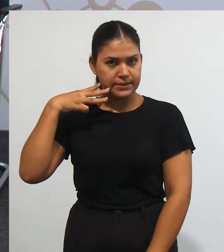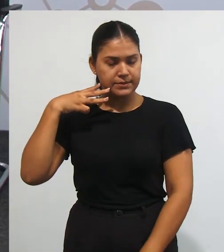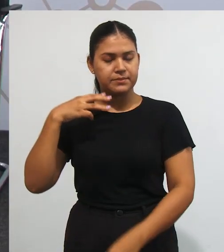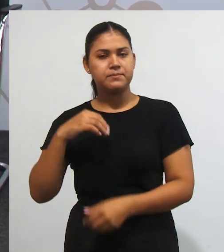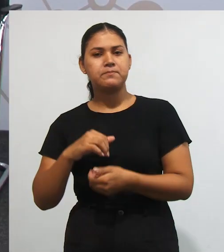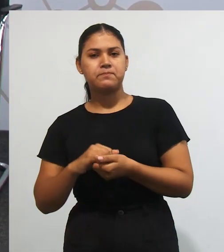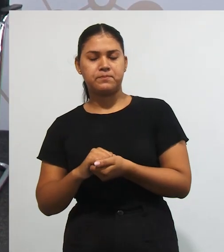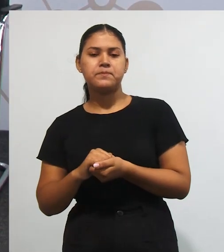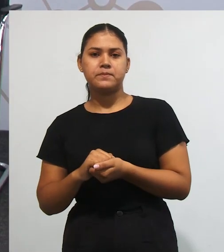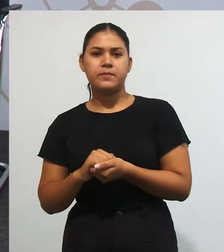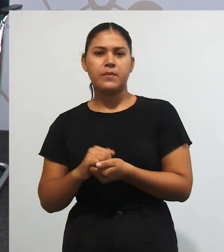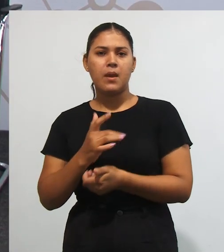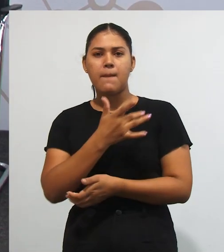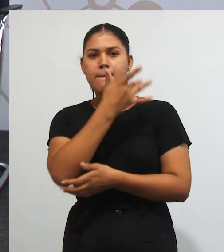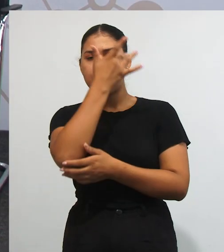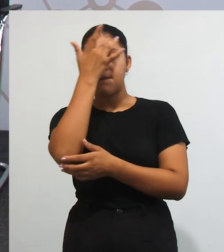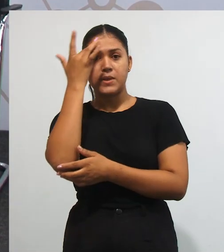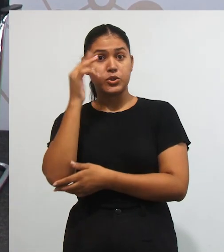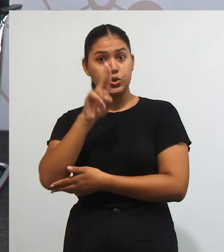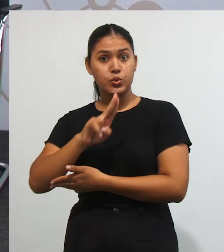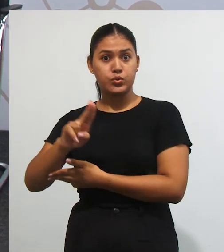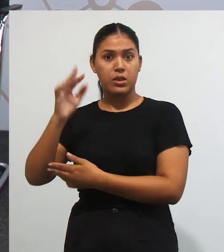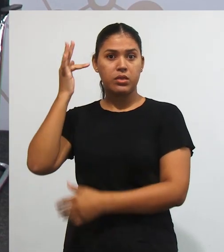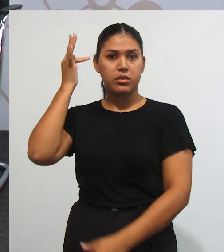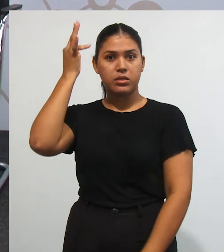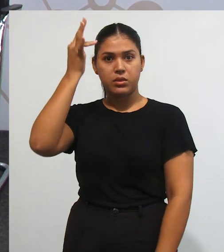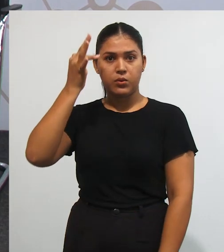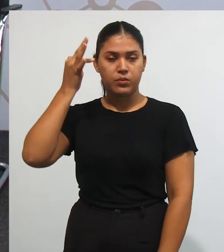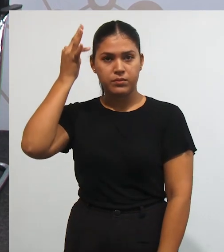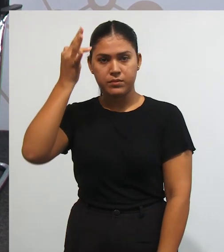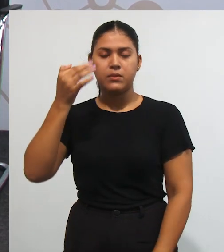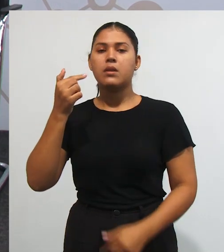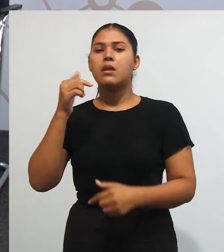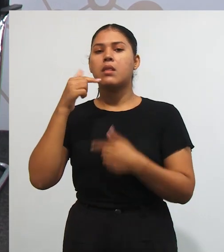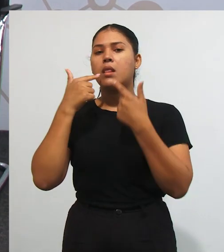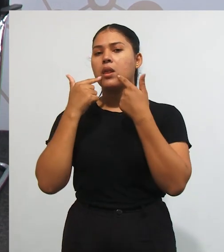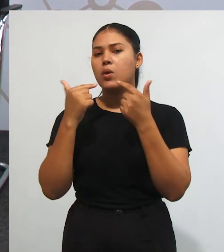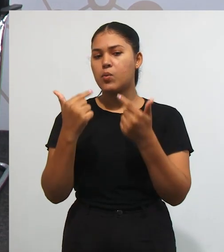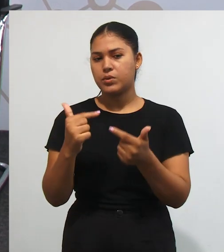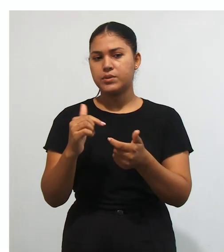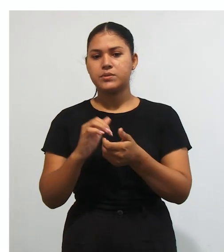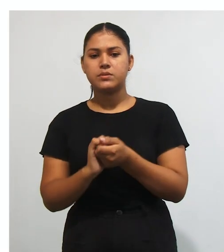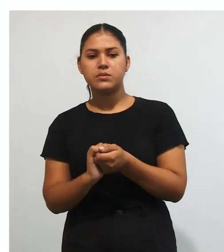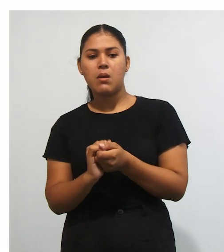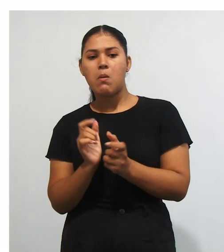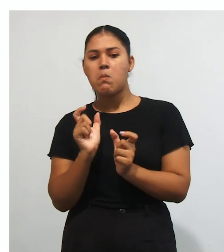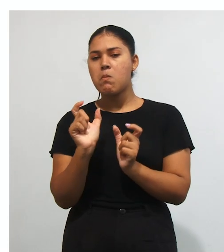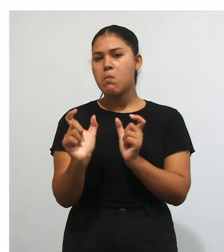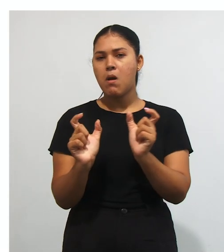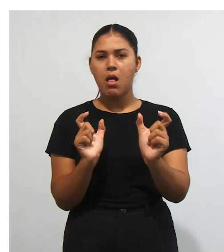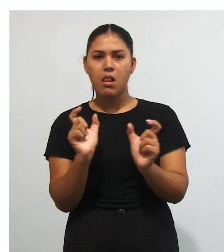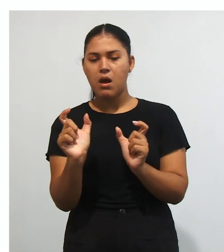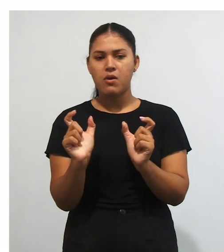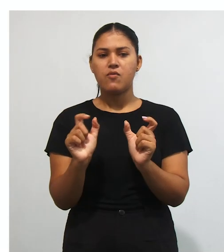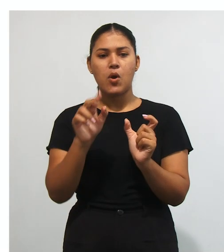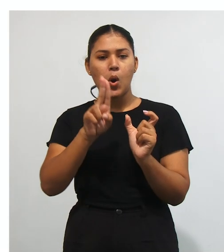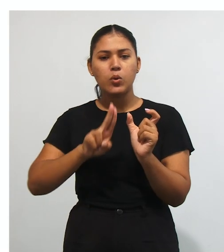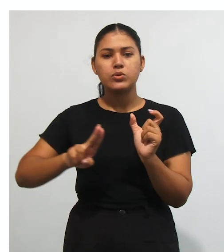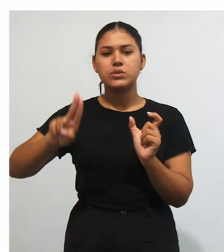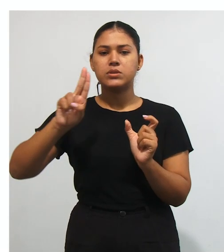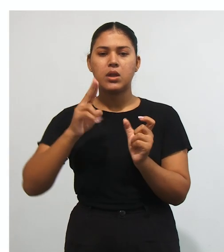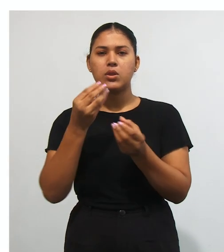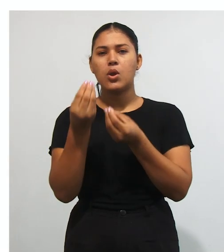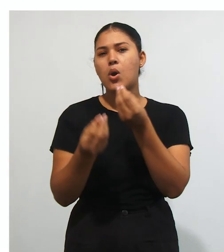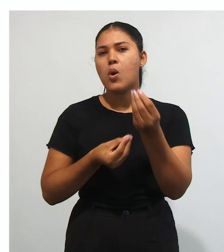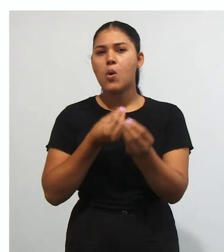né, segue a teoria da filosofia da linguagem, diz que a linguagem formada por signos ideológicos participa da criação